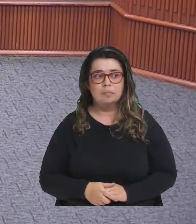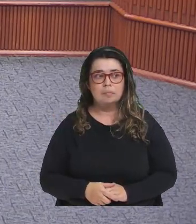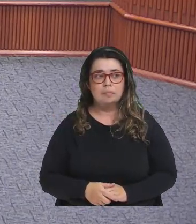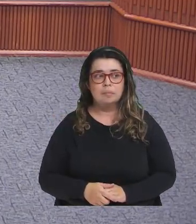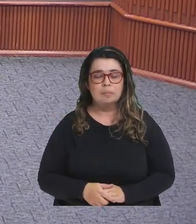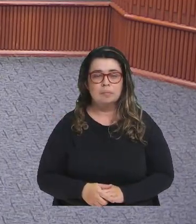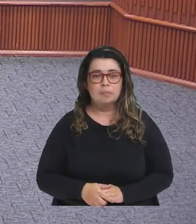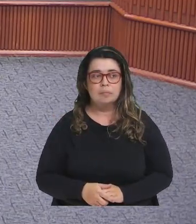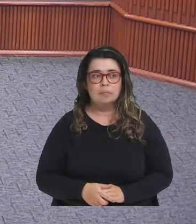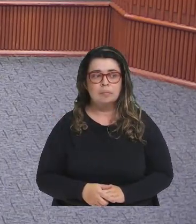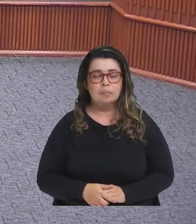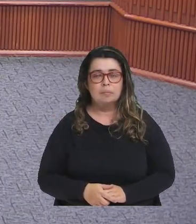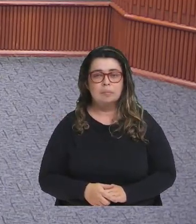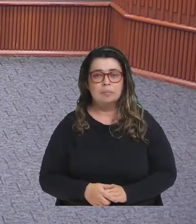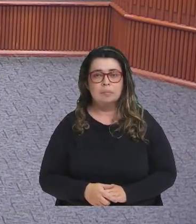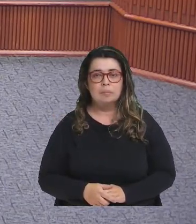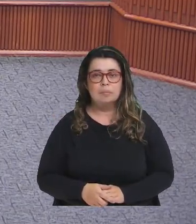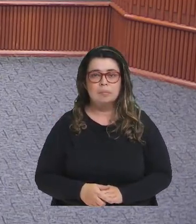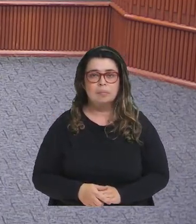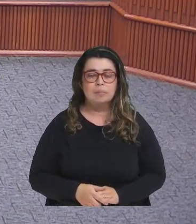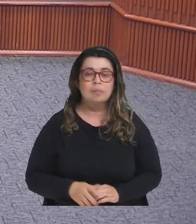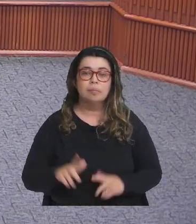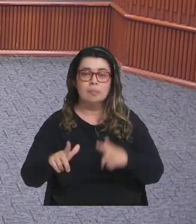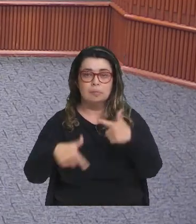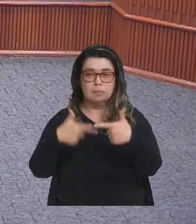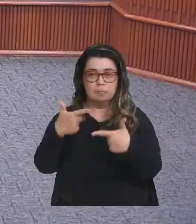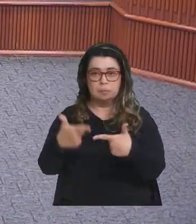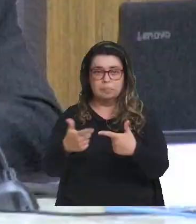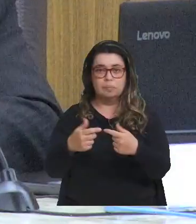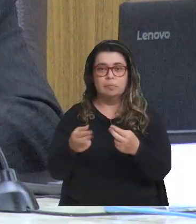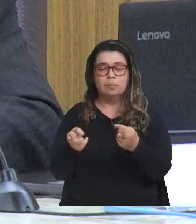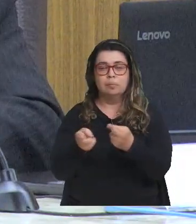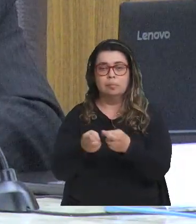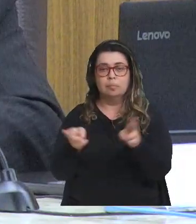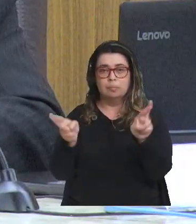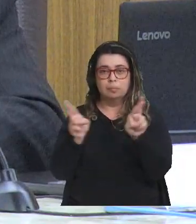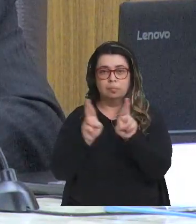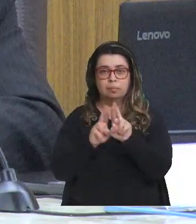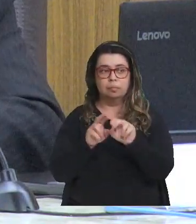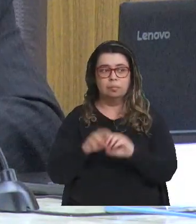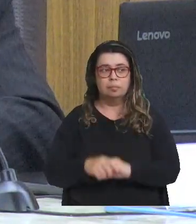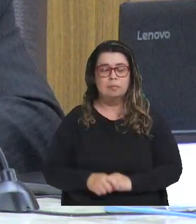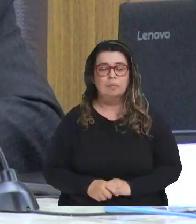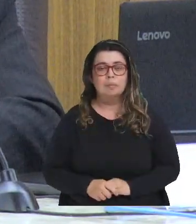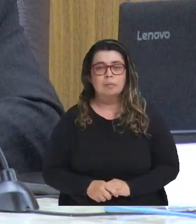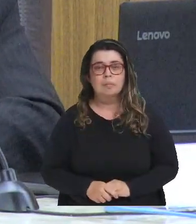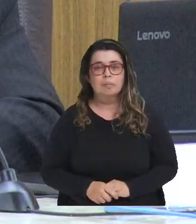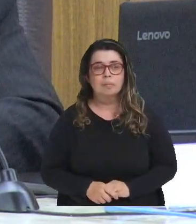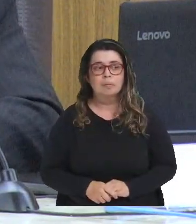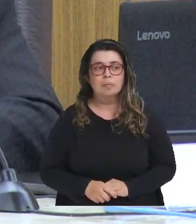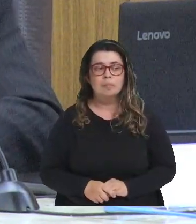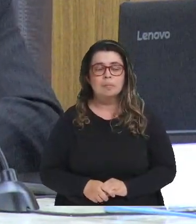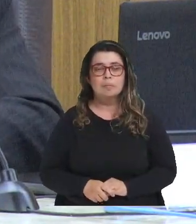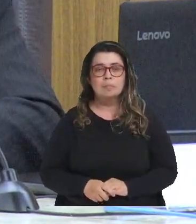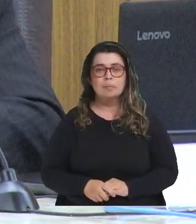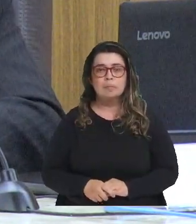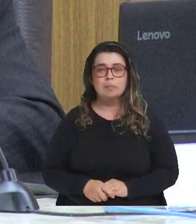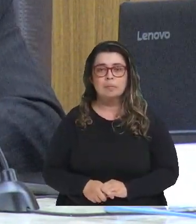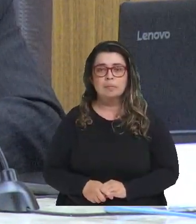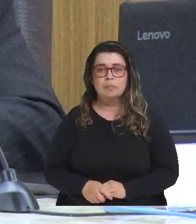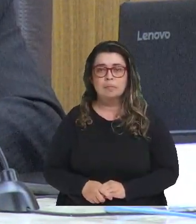Os vereadores já inscritos para usarem da palavra nesse tempo na próxima sessão ordinária são os